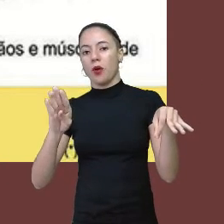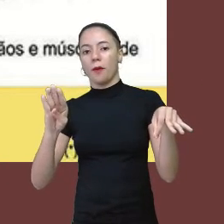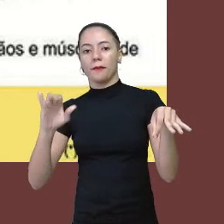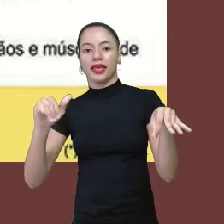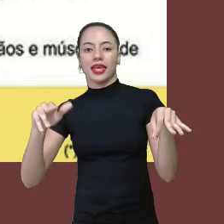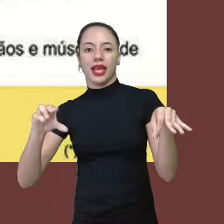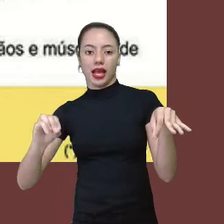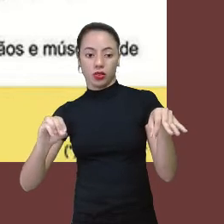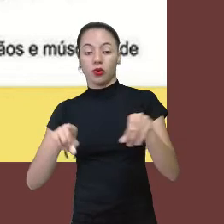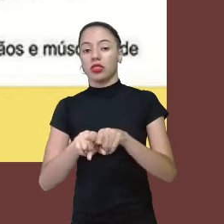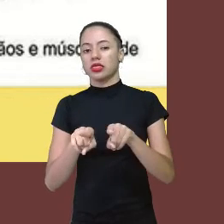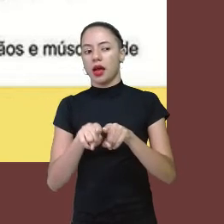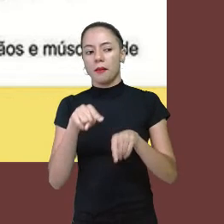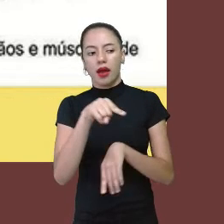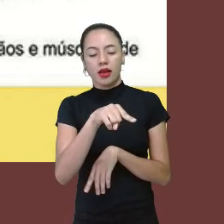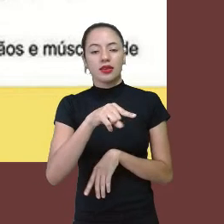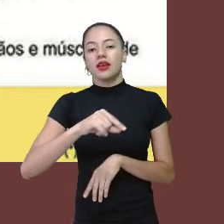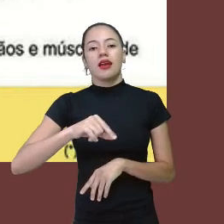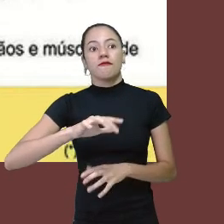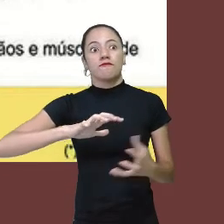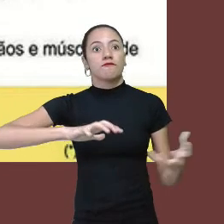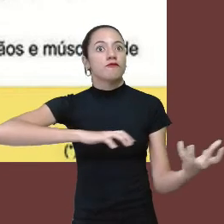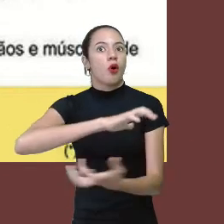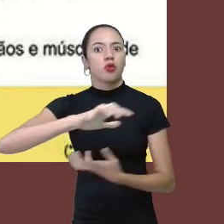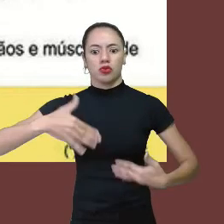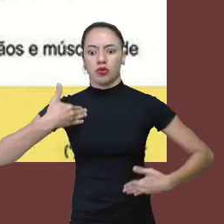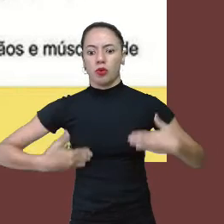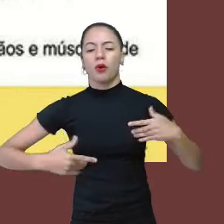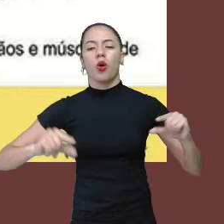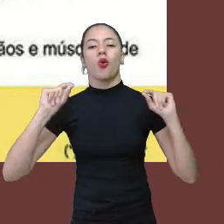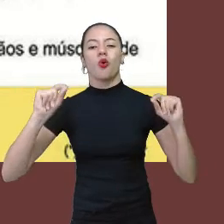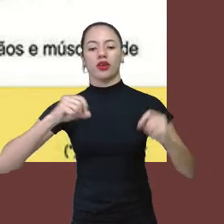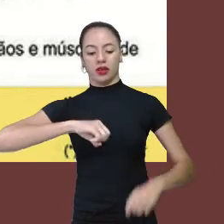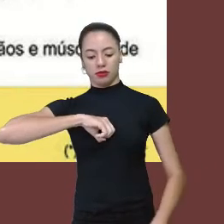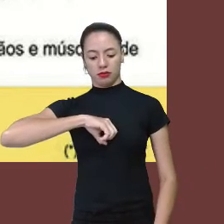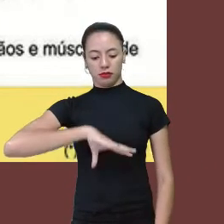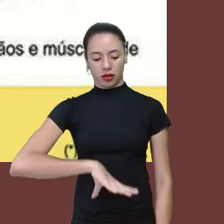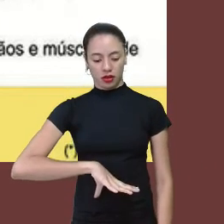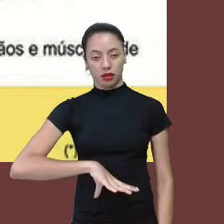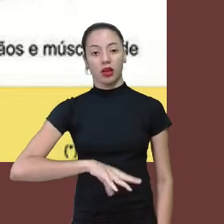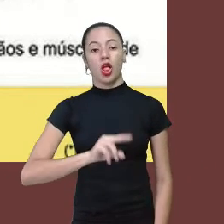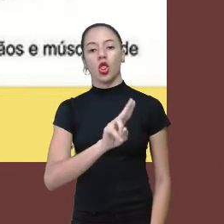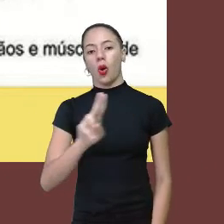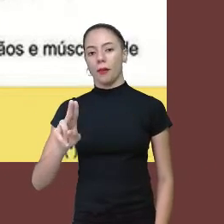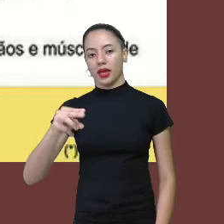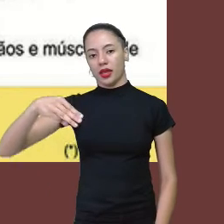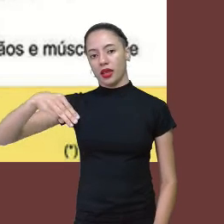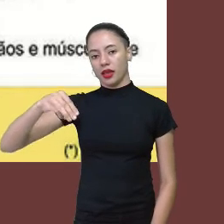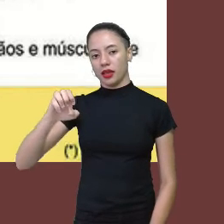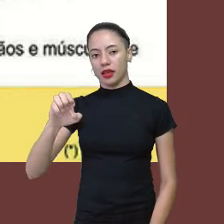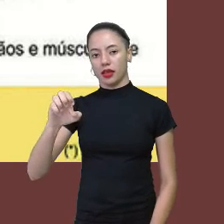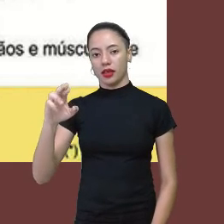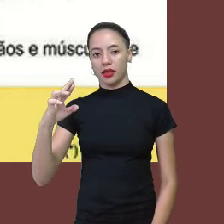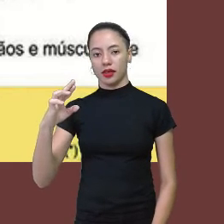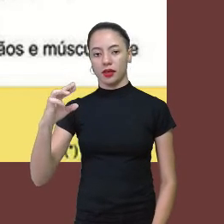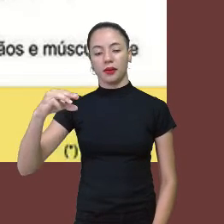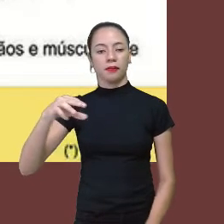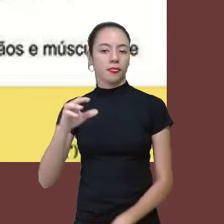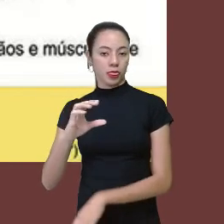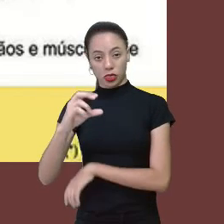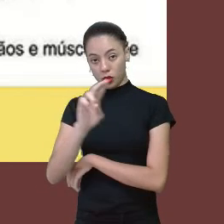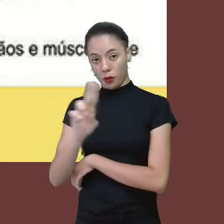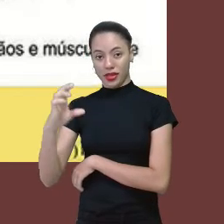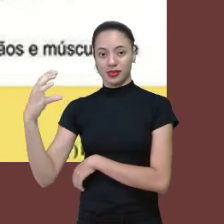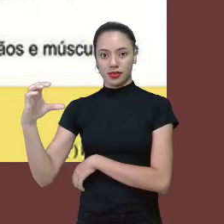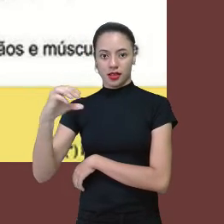é revolucionária é a primeira menstruação, que é chamada cientificamente da menarca. Então, meninas, se possível